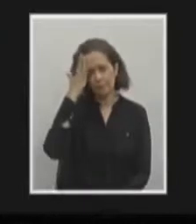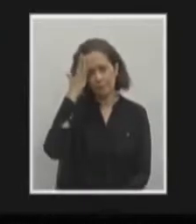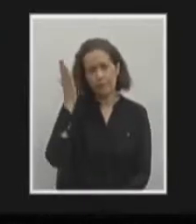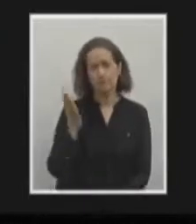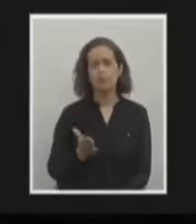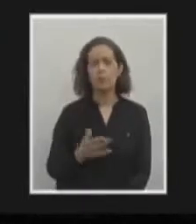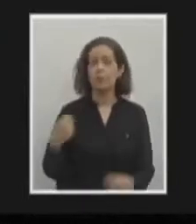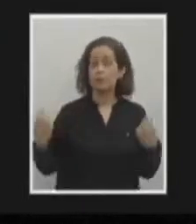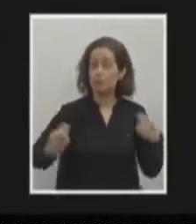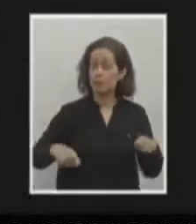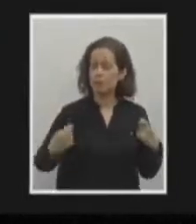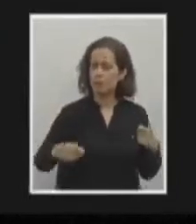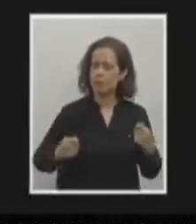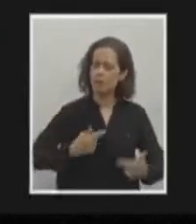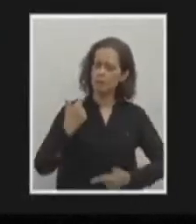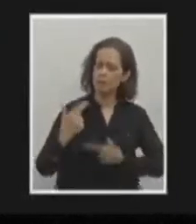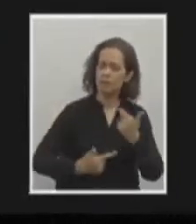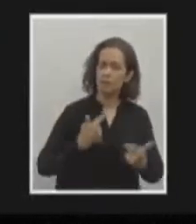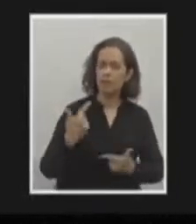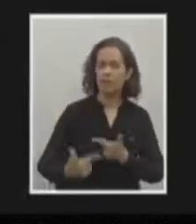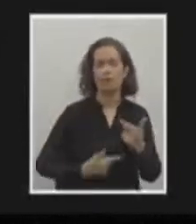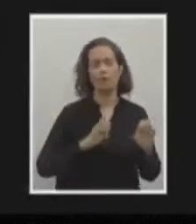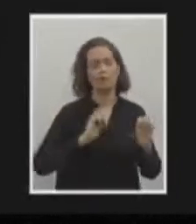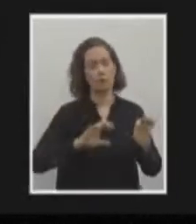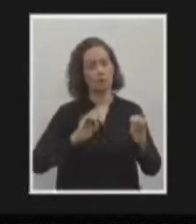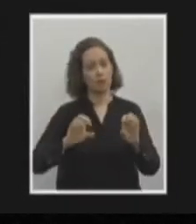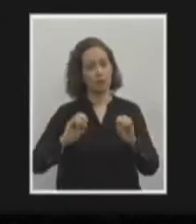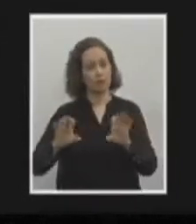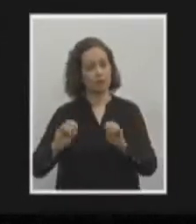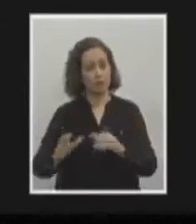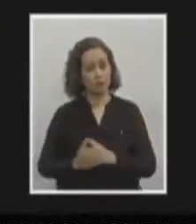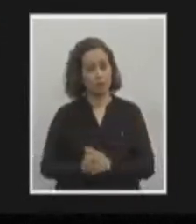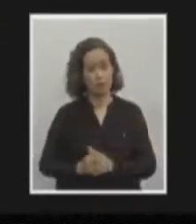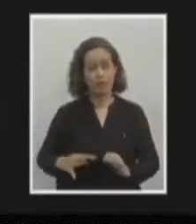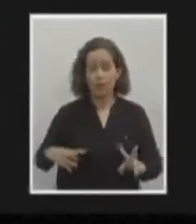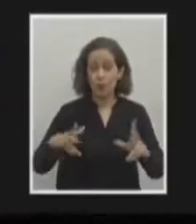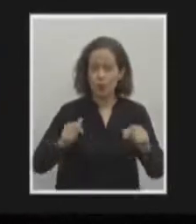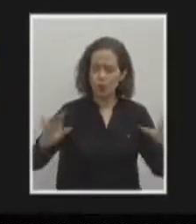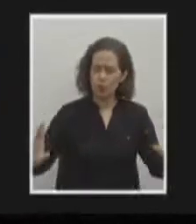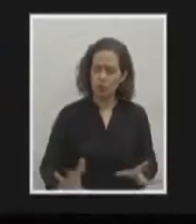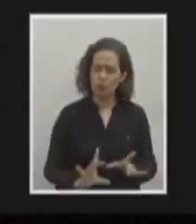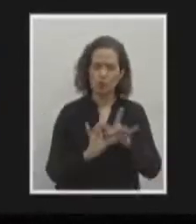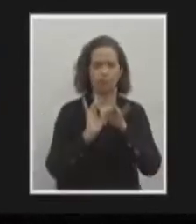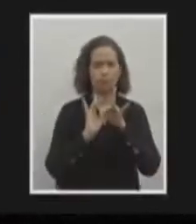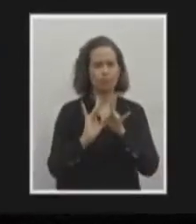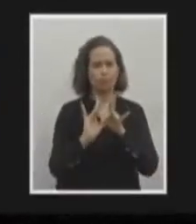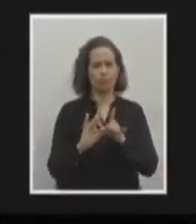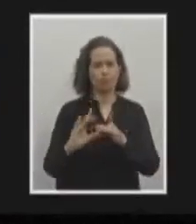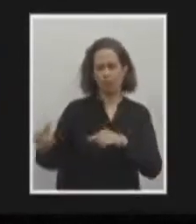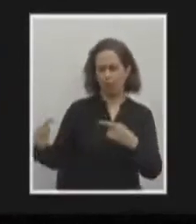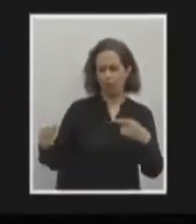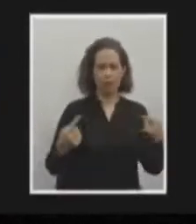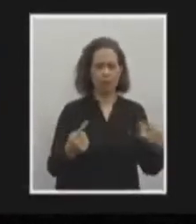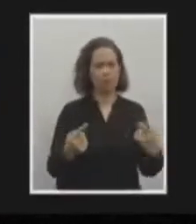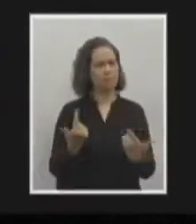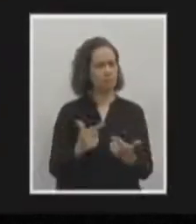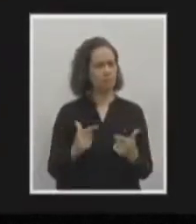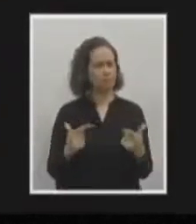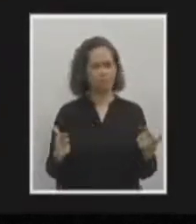precisamos trabalhar com a educação onde todos deem a mão, sem opor um ao outro, né,